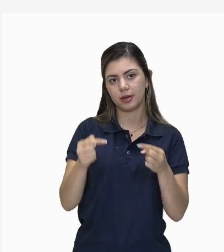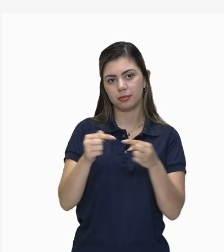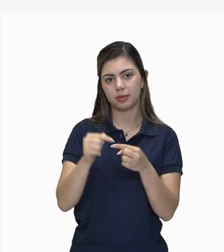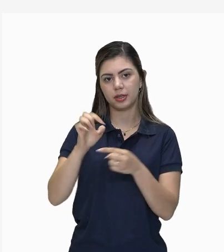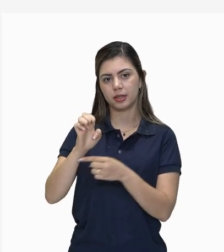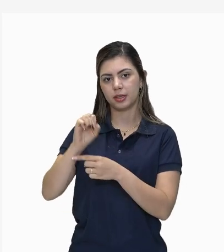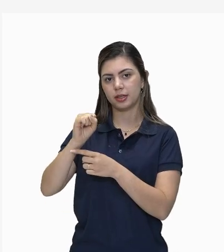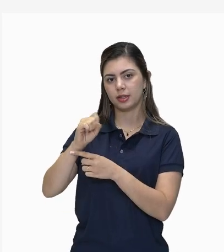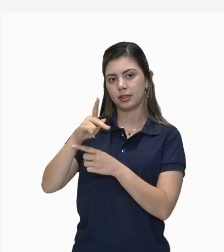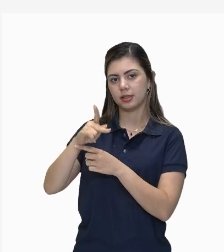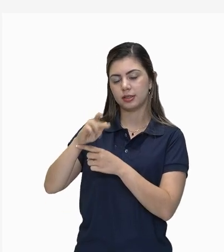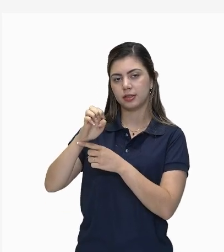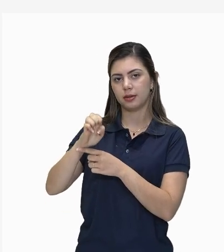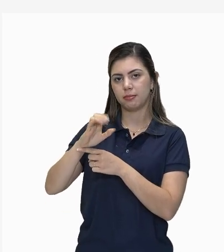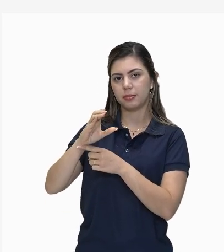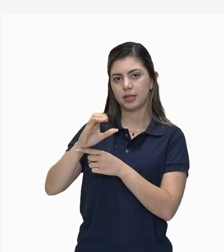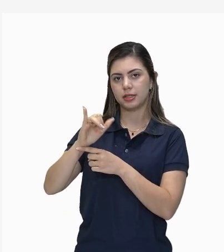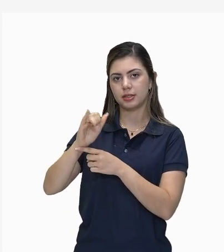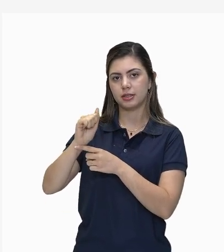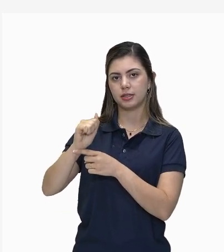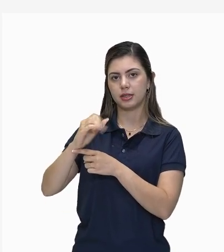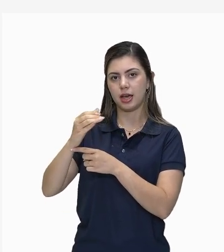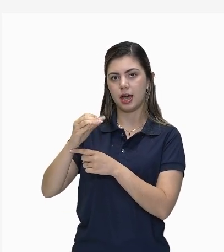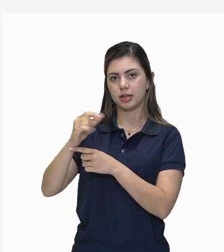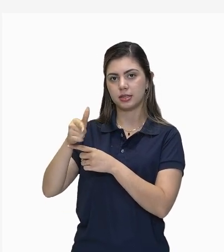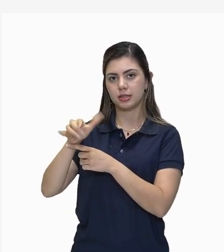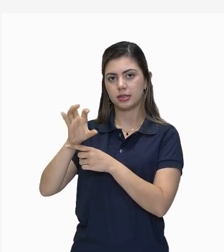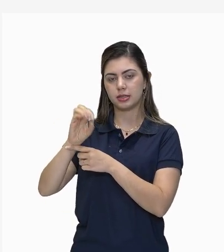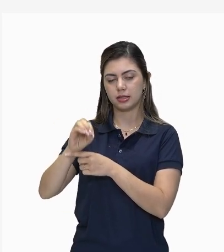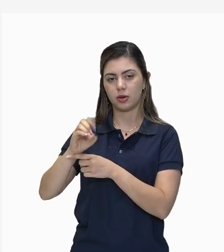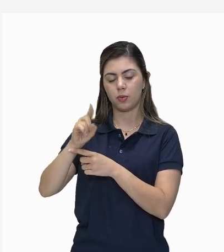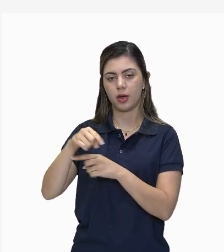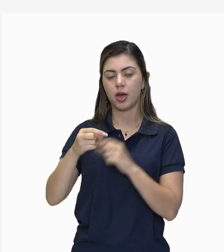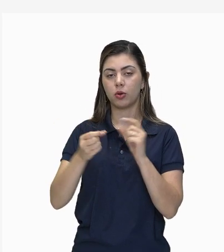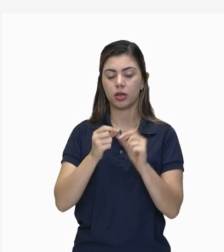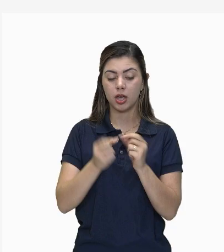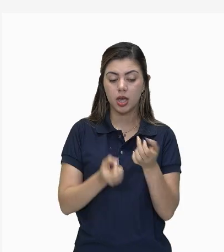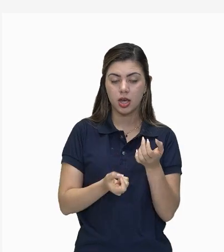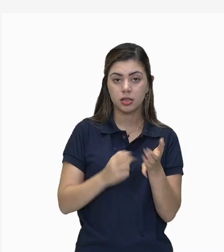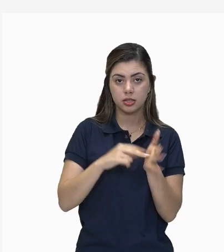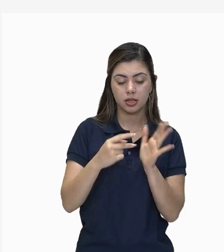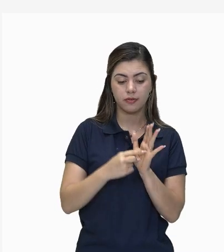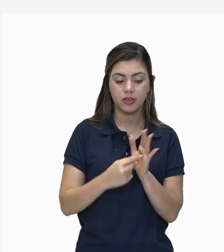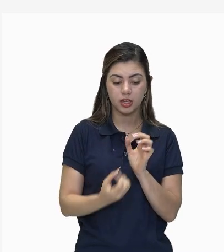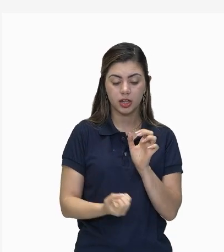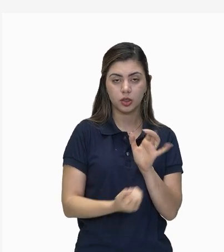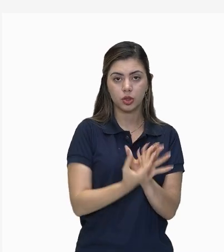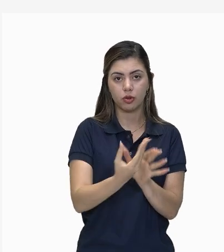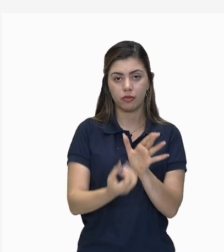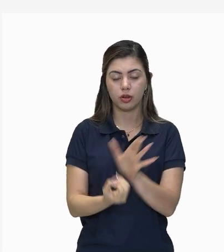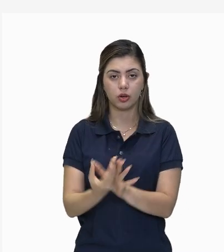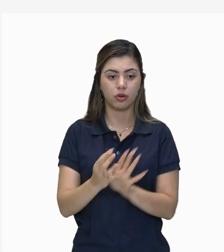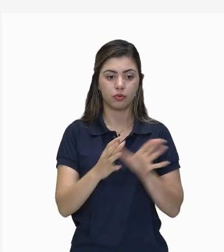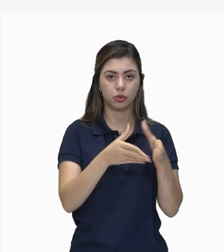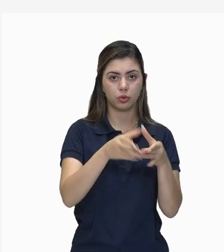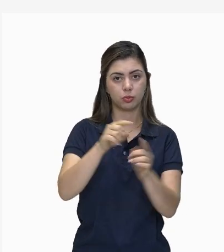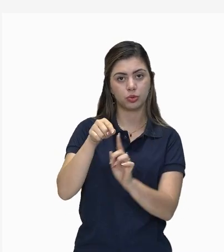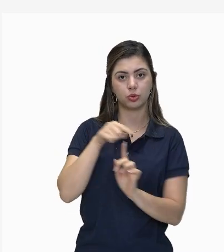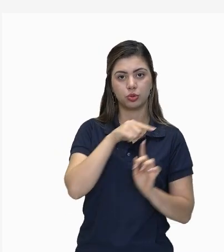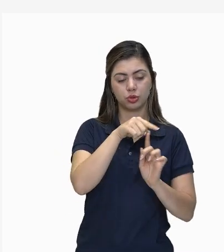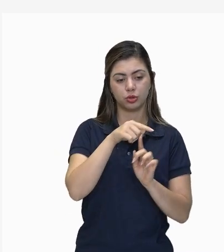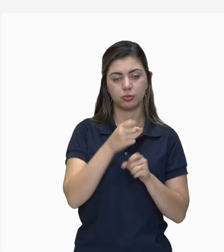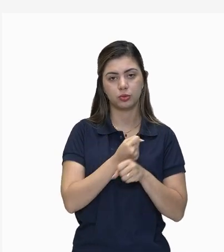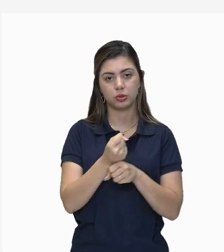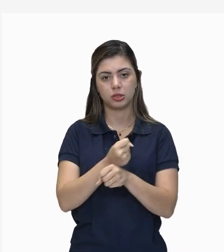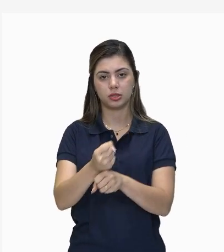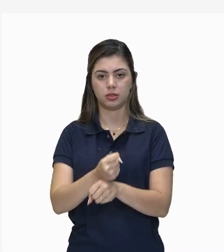vocês escutarem essa palavrinha especiação, estamos falando de origem de novas espécies ao longo do tempo. E aí elas ocorrem em